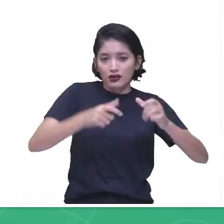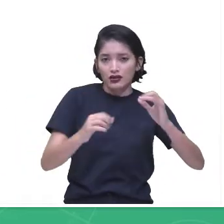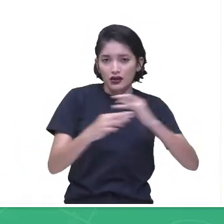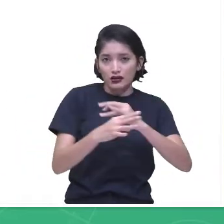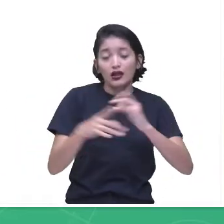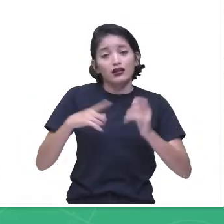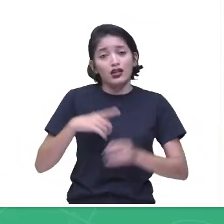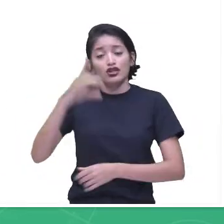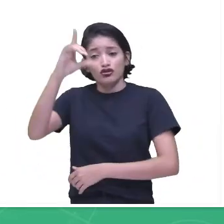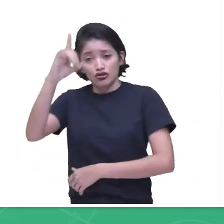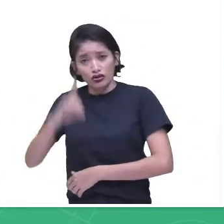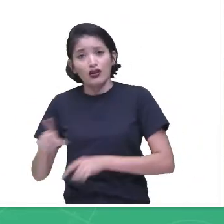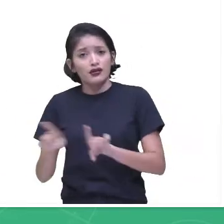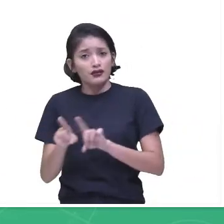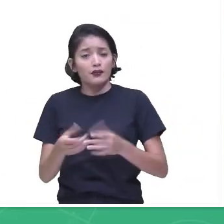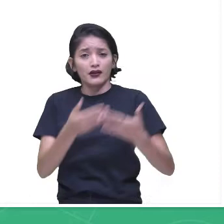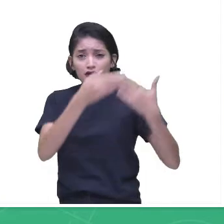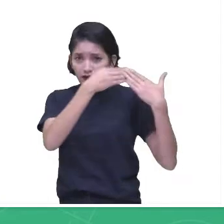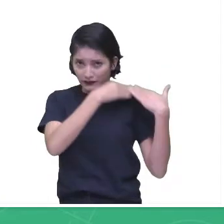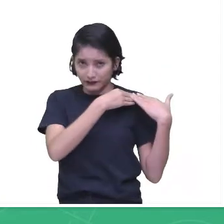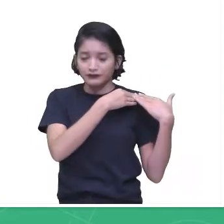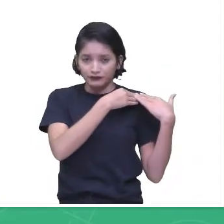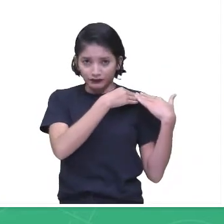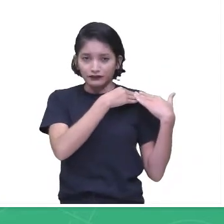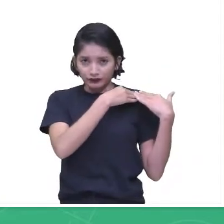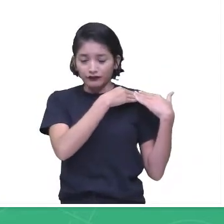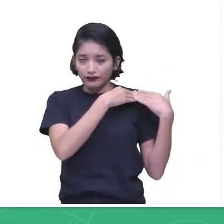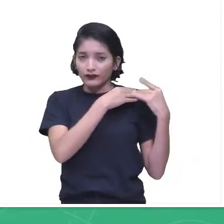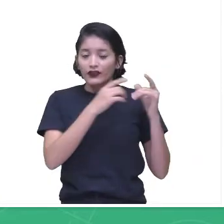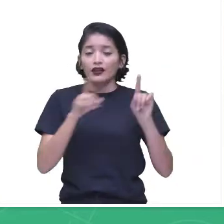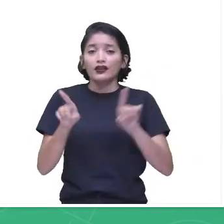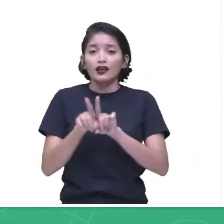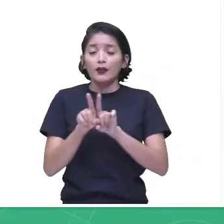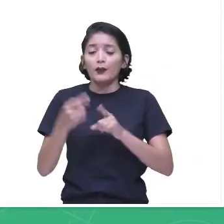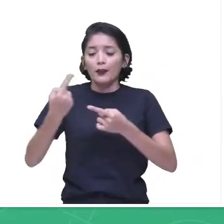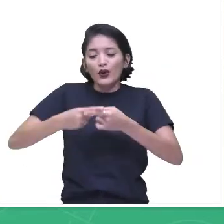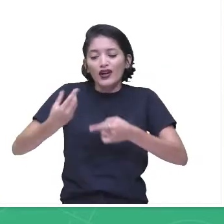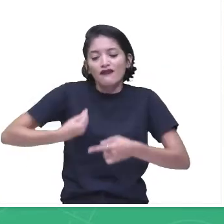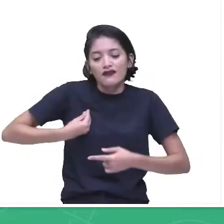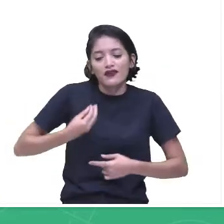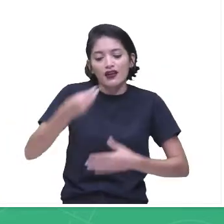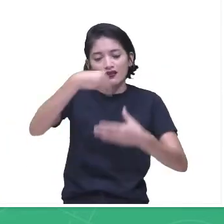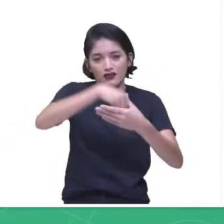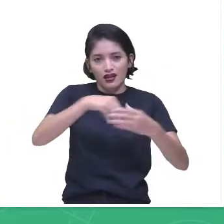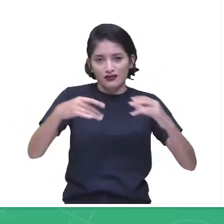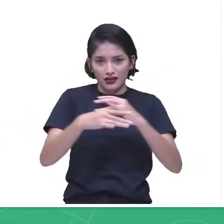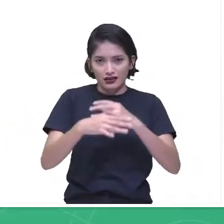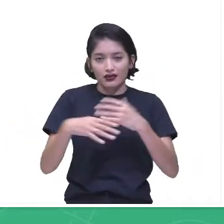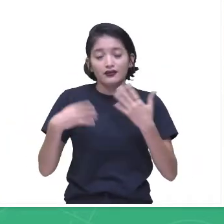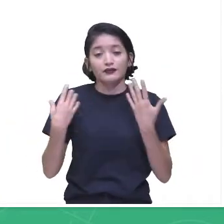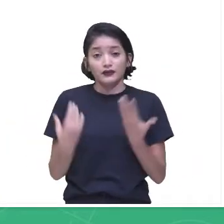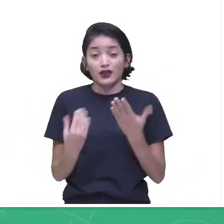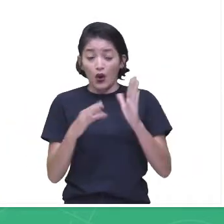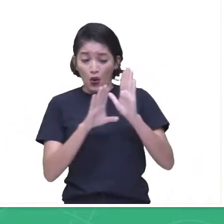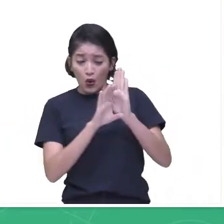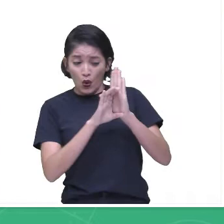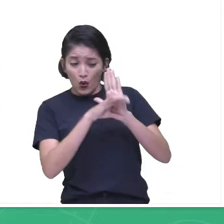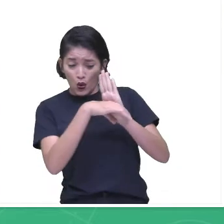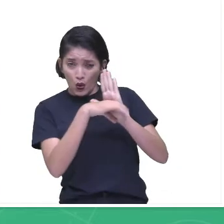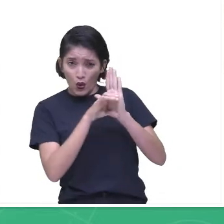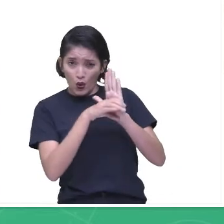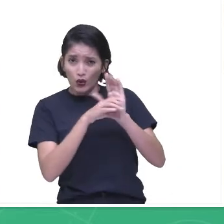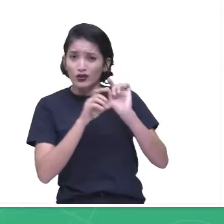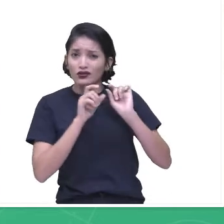e deveres por habitar na cidade. Atualmente, esse conceito extrapola os